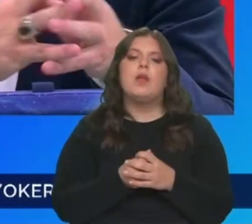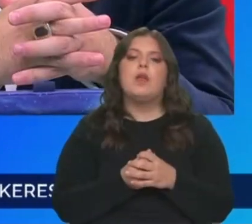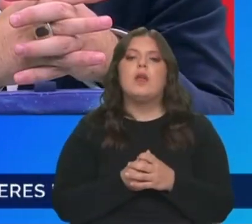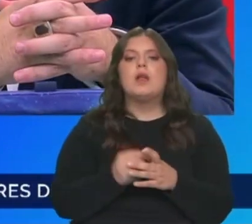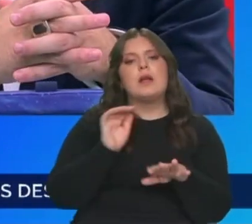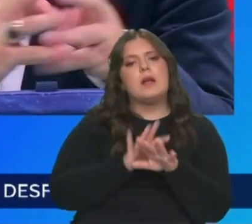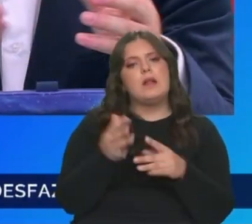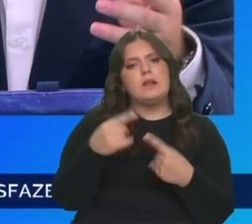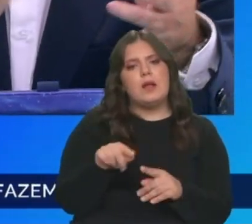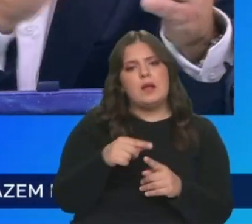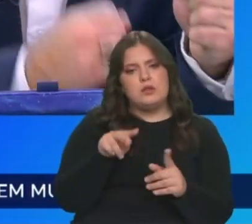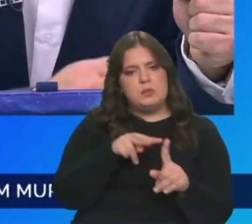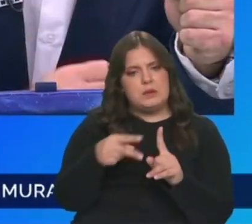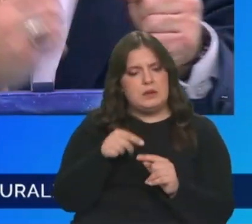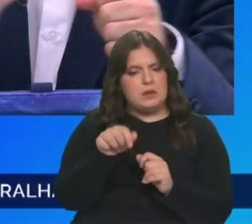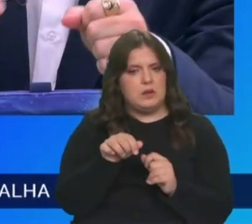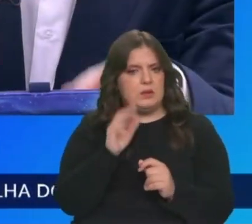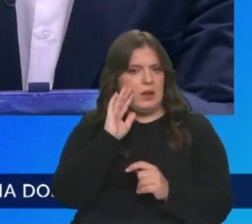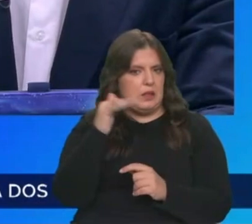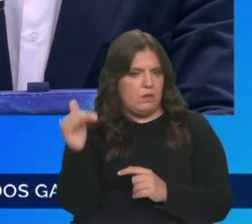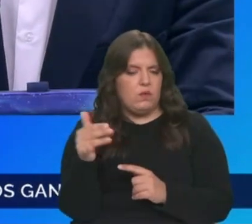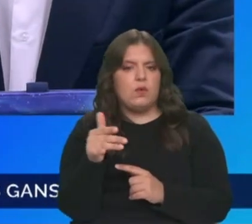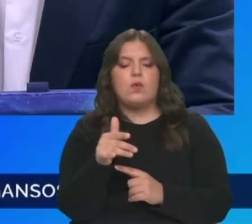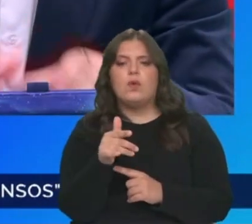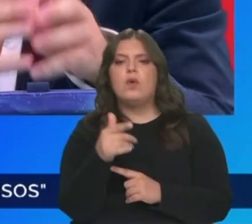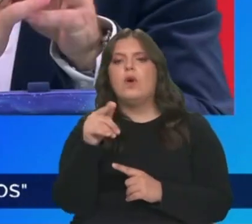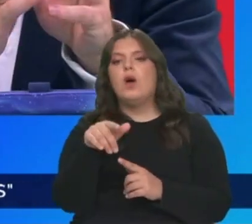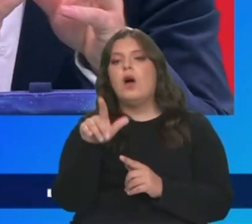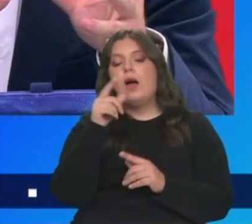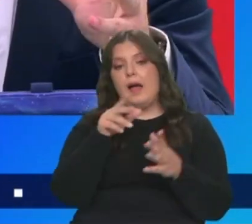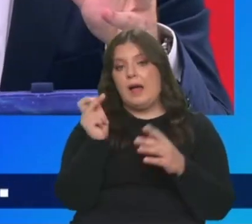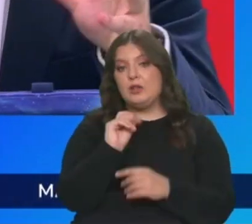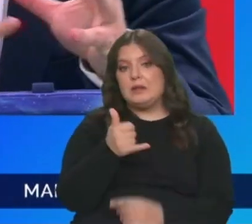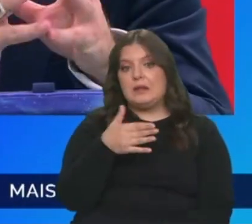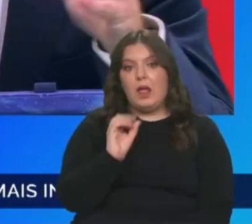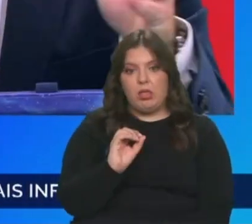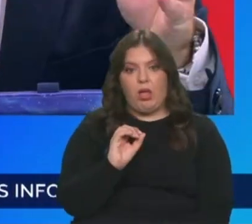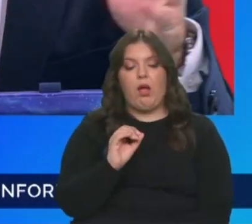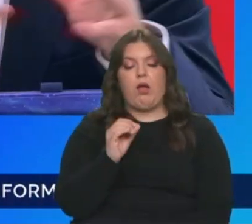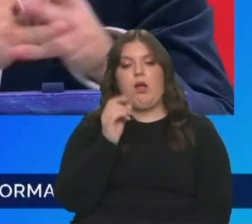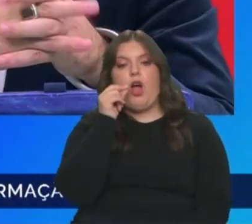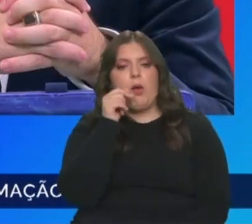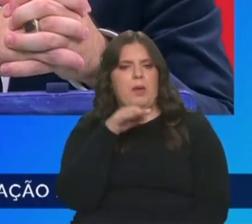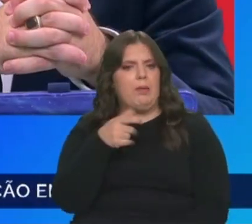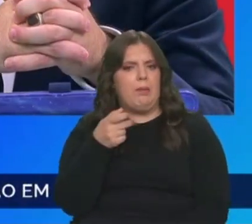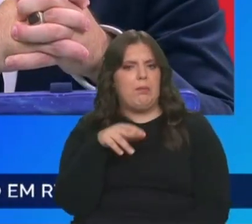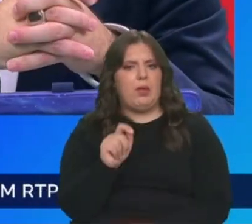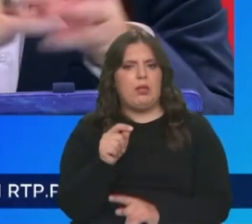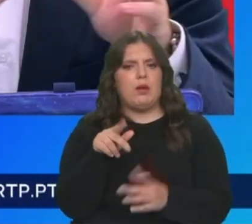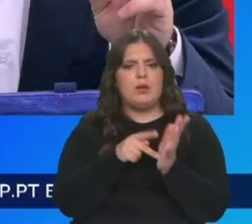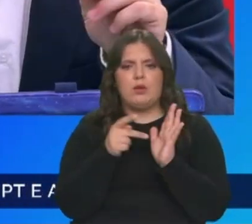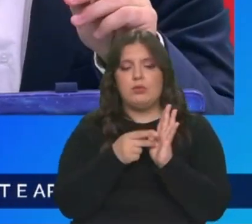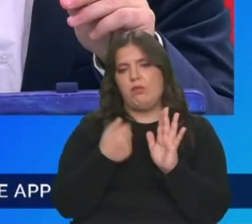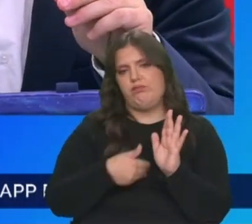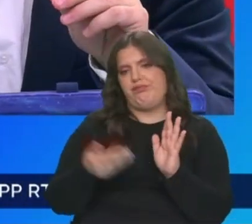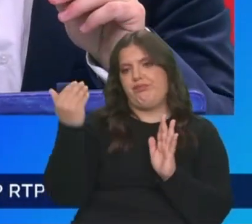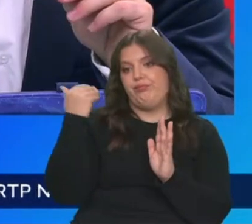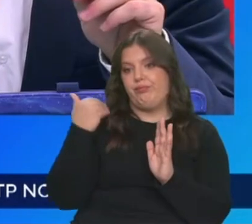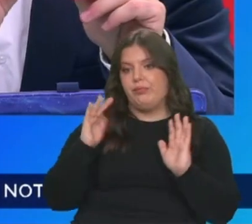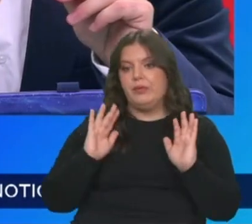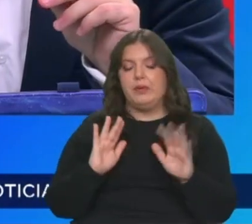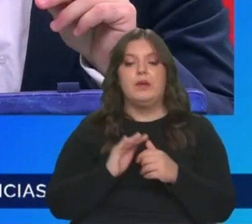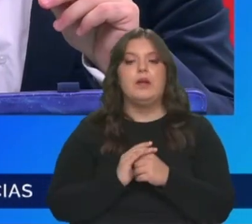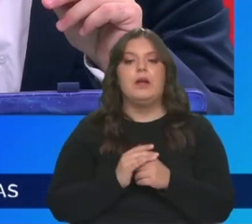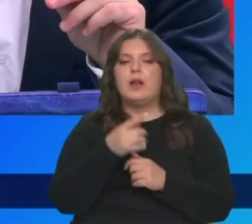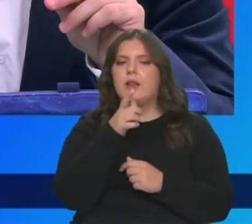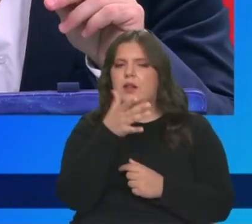especial do ponto de vista científico. Na década de 70, este nosso amigo Peter Van der Kamp, com uma tecnologia muitíssimo ancestral, disse: eu acho que